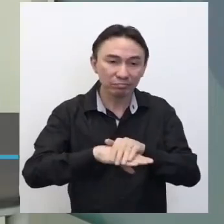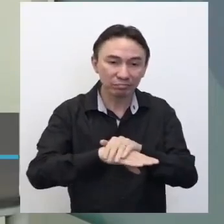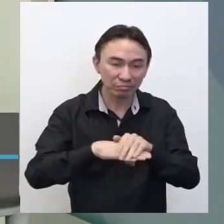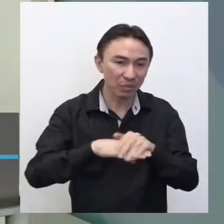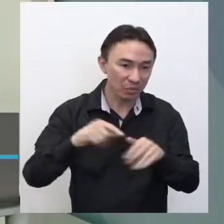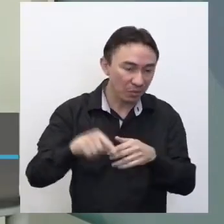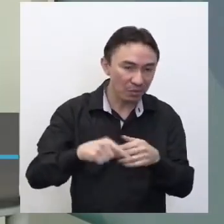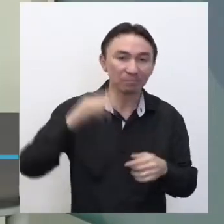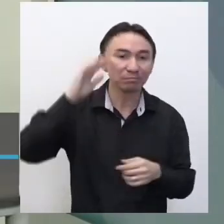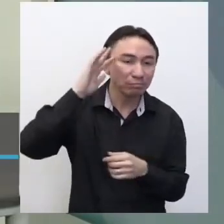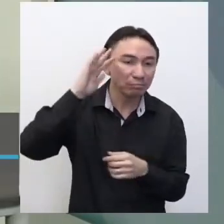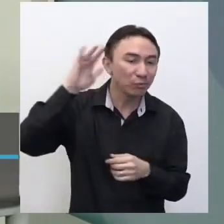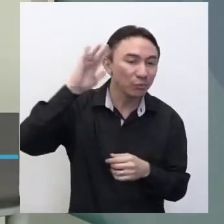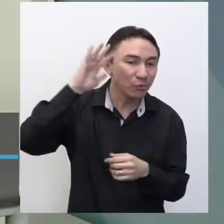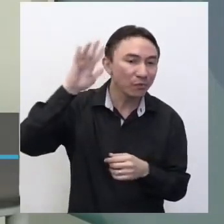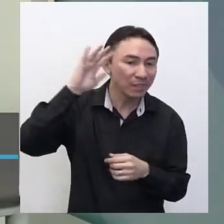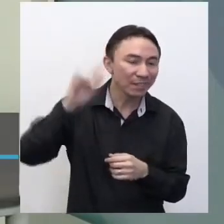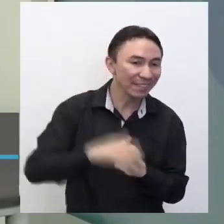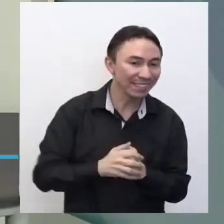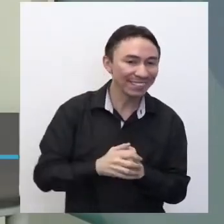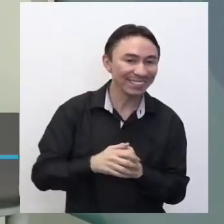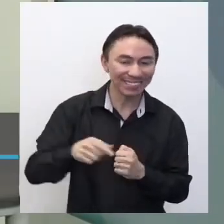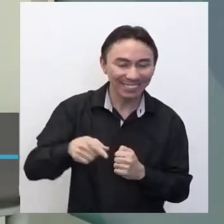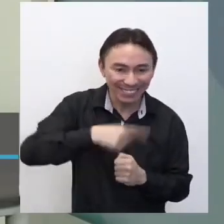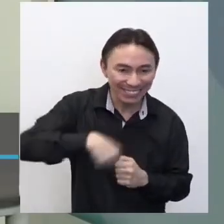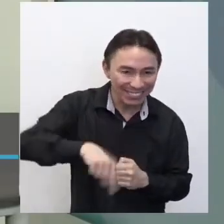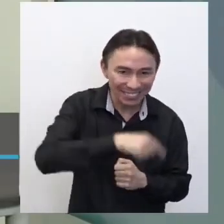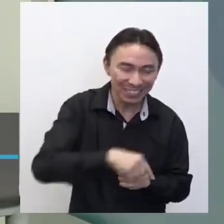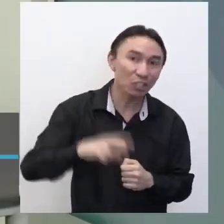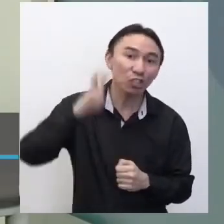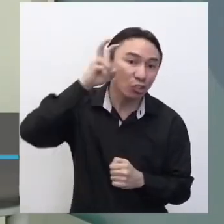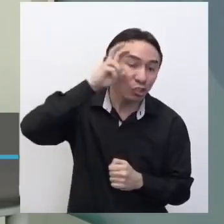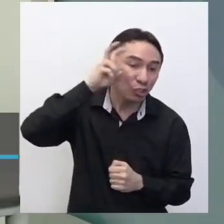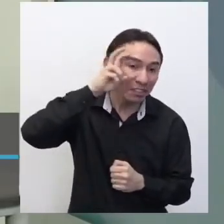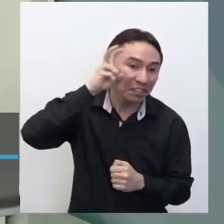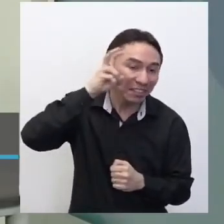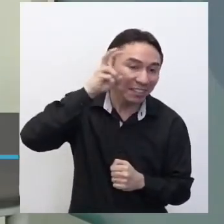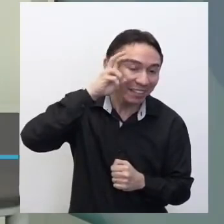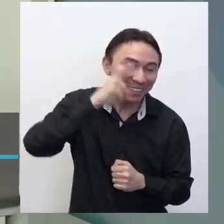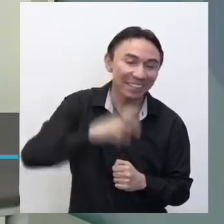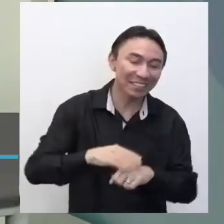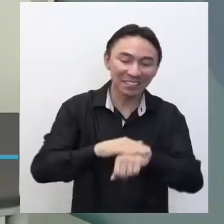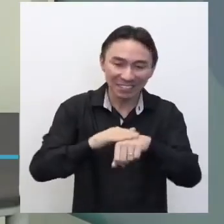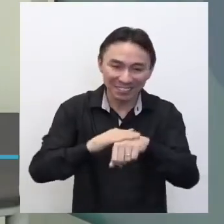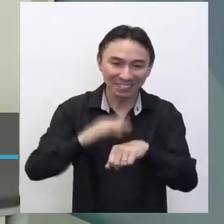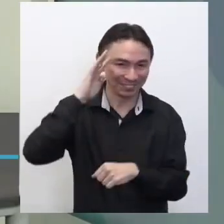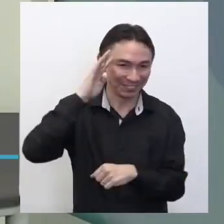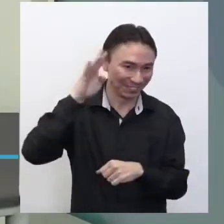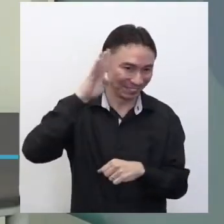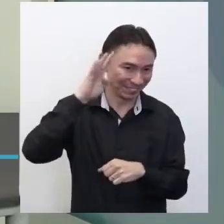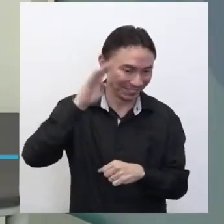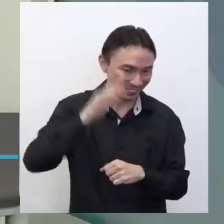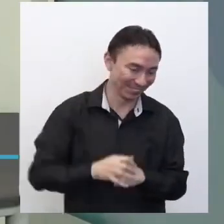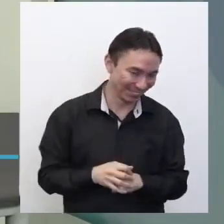Vocês sabem que todas as quintas-feiras é dia de filosofia no Centro de Mídias de São Paulo. Então, vamos